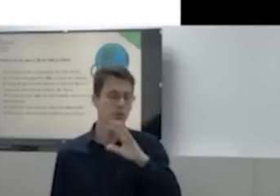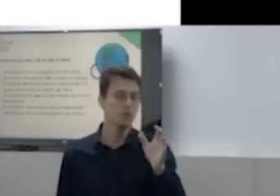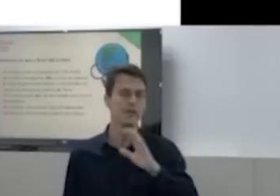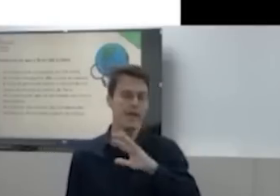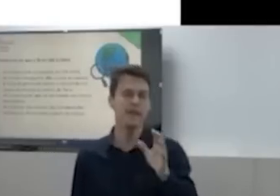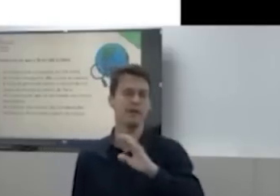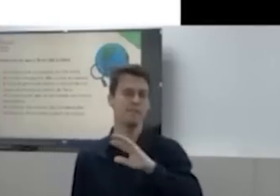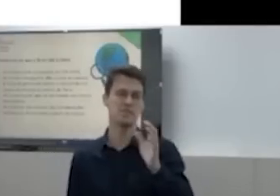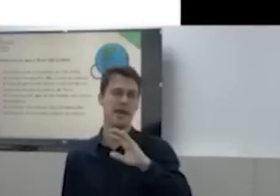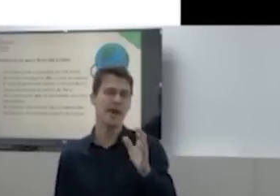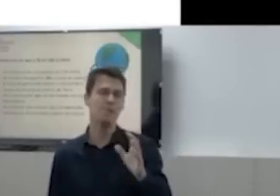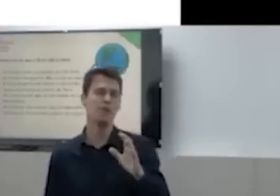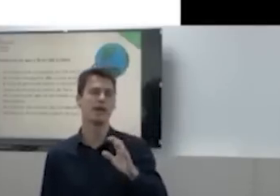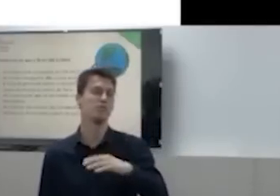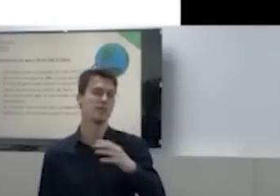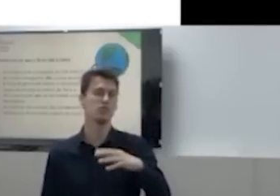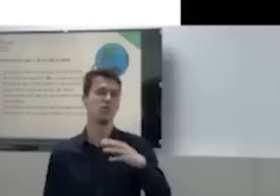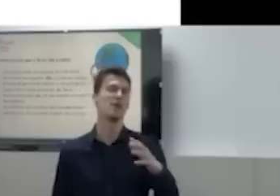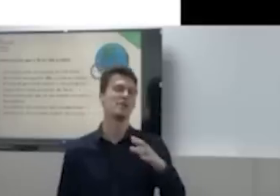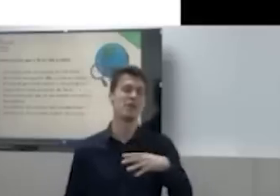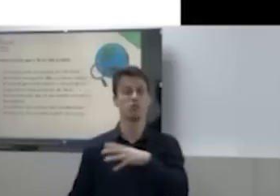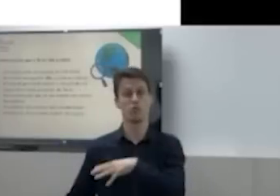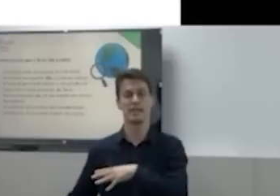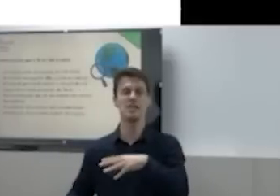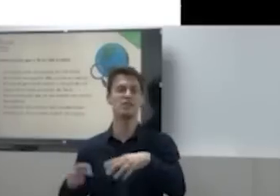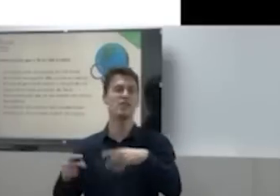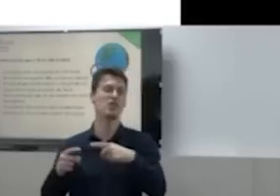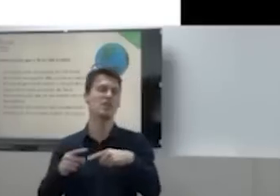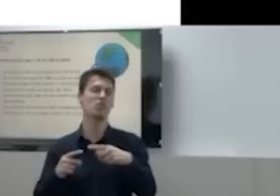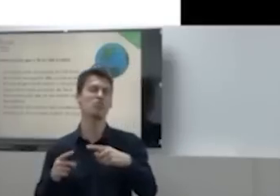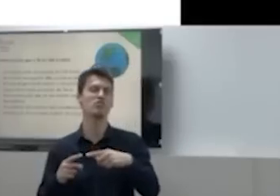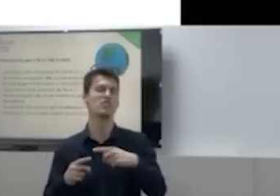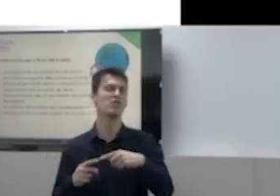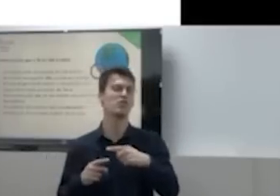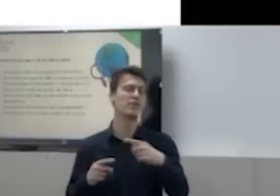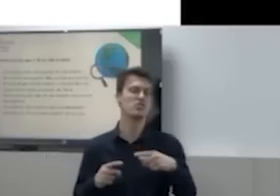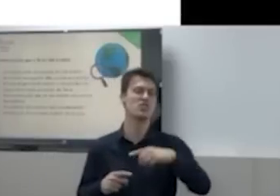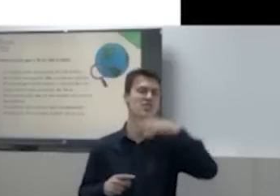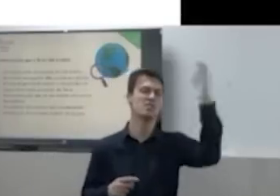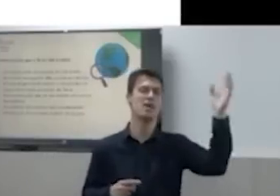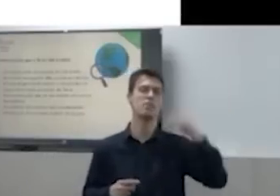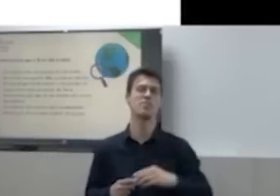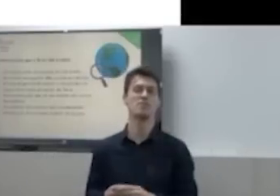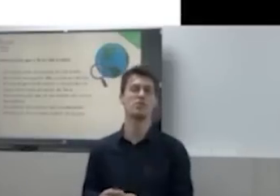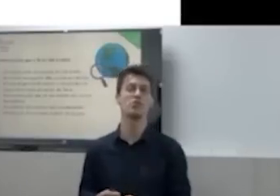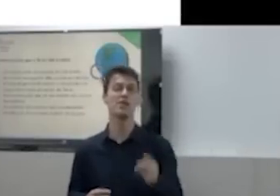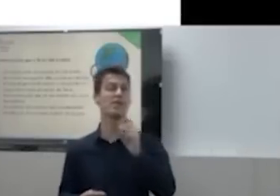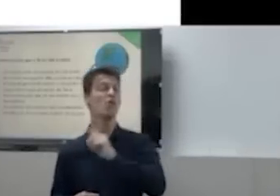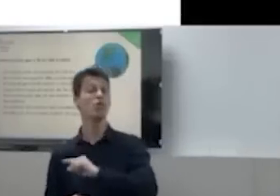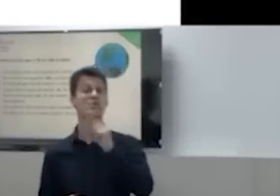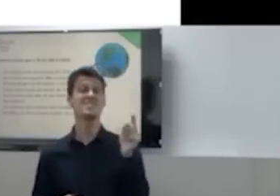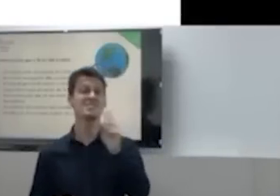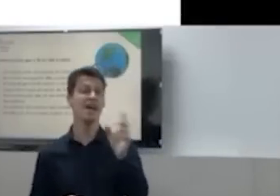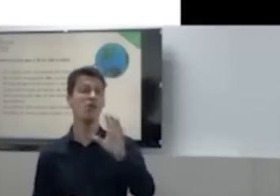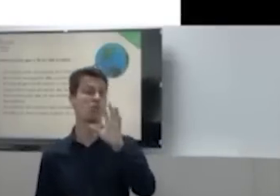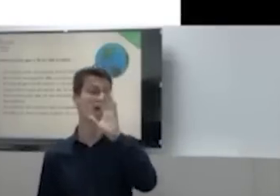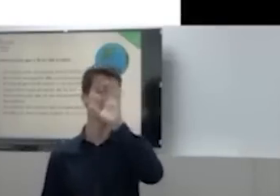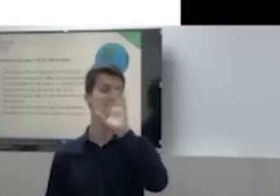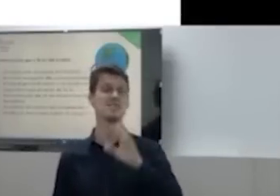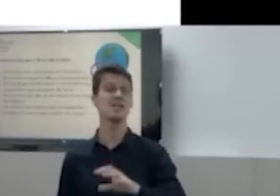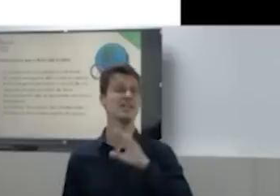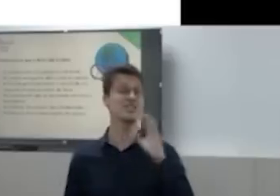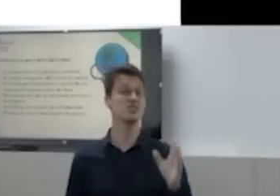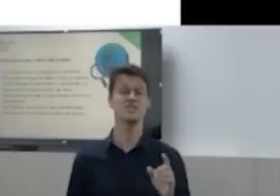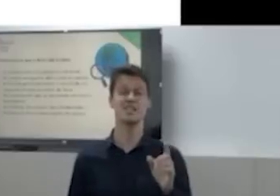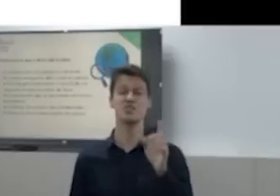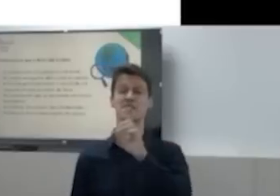no mesmo período, né, na mesma época, eu estou aqui e viajei daqui a alguns 2 dias para o hemisfério norte, o